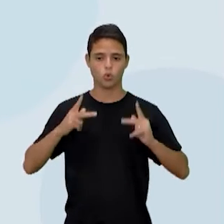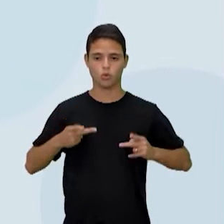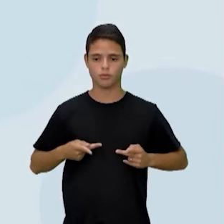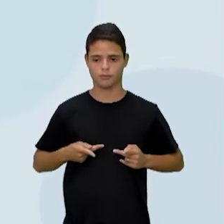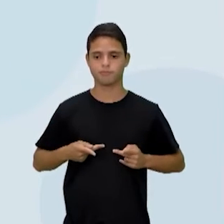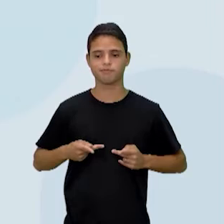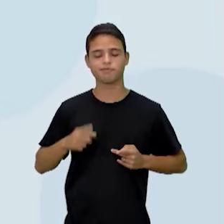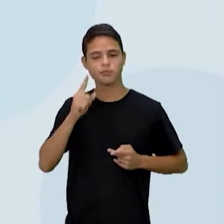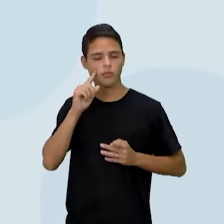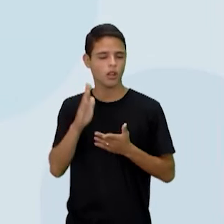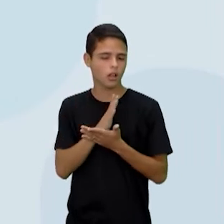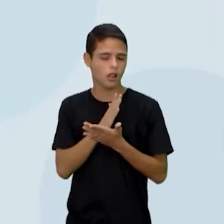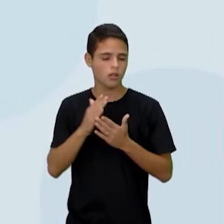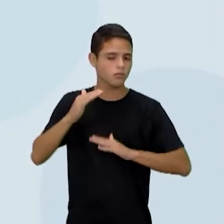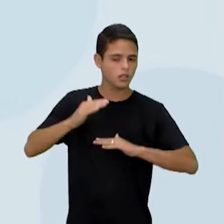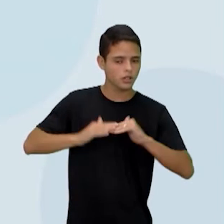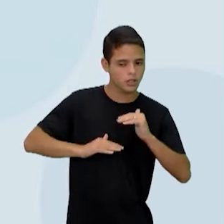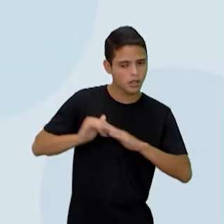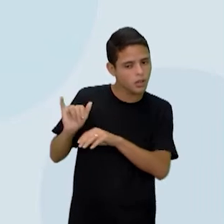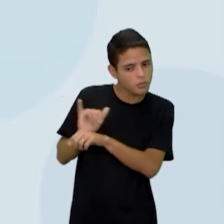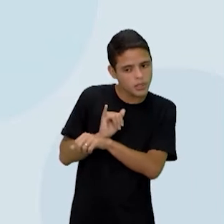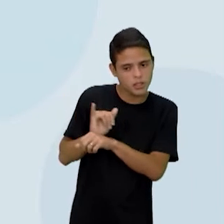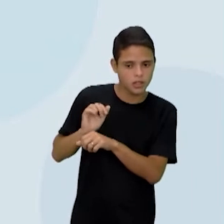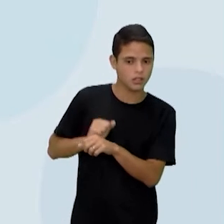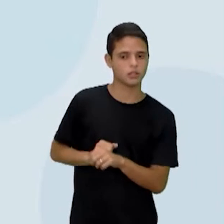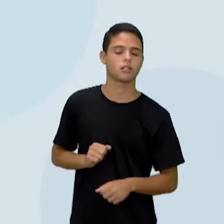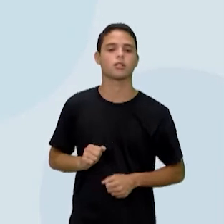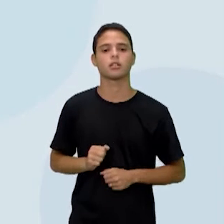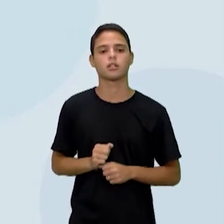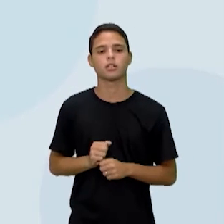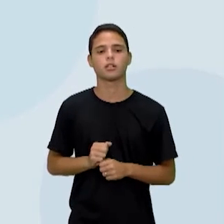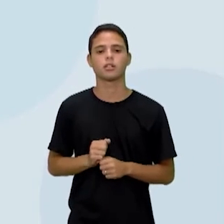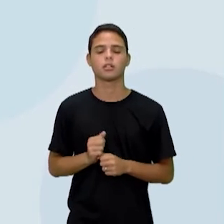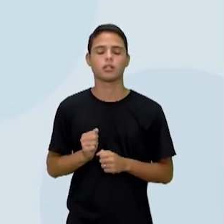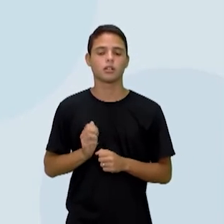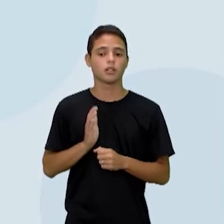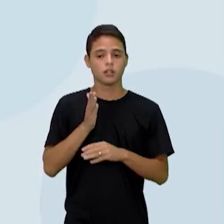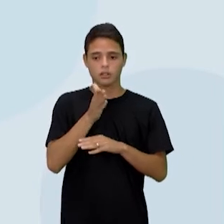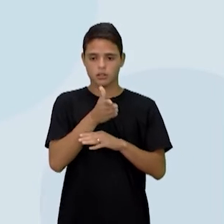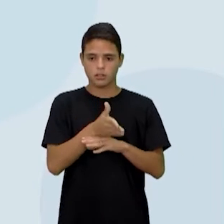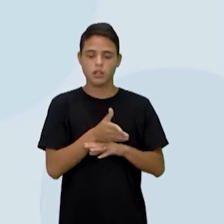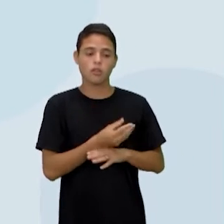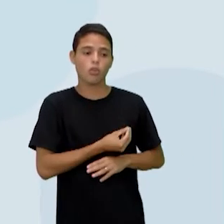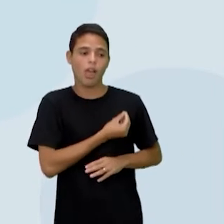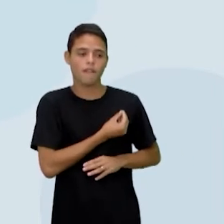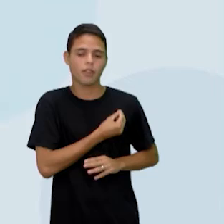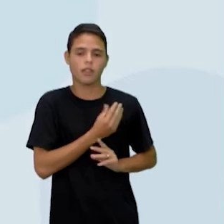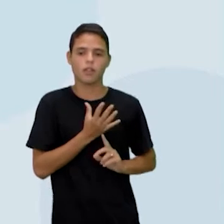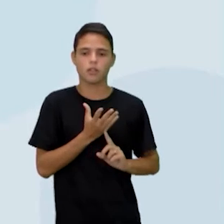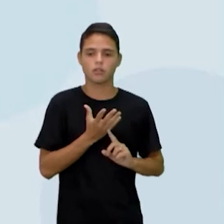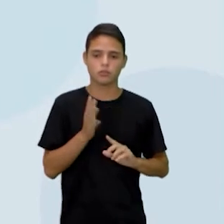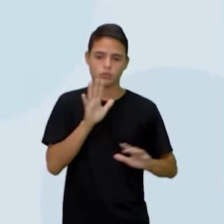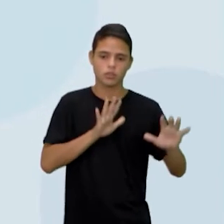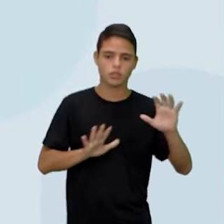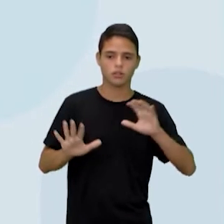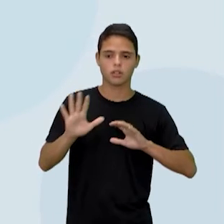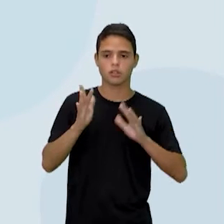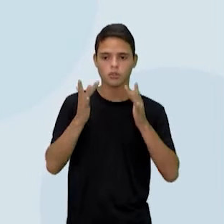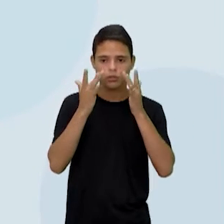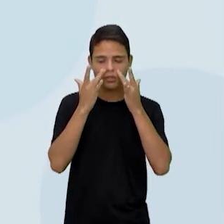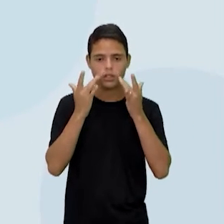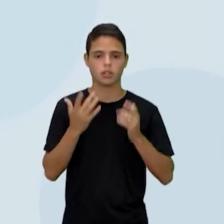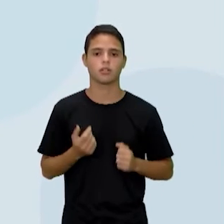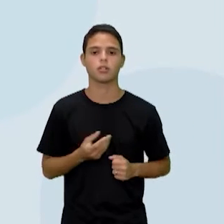tá? E entrando, né, adentrando no universo do teatro realista, tá? Nós temos aí